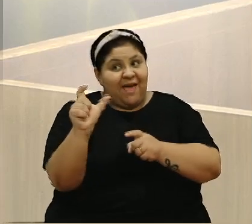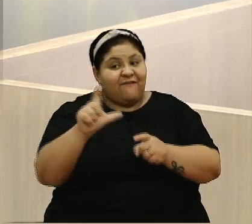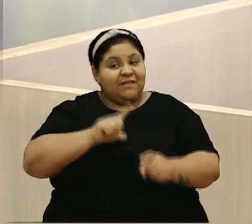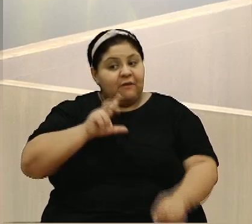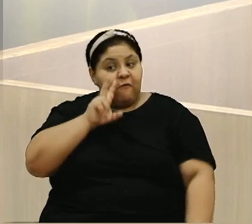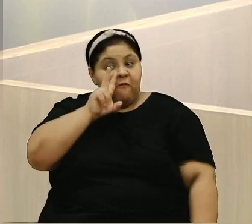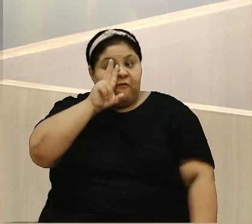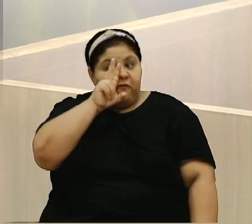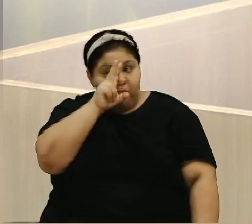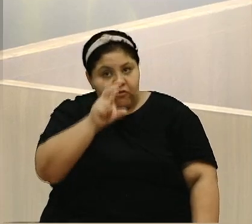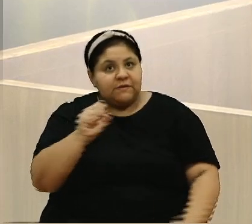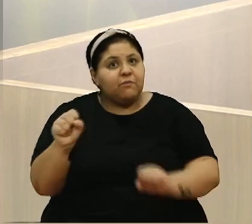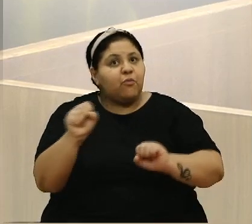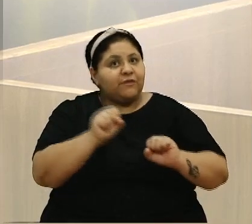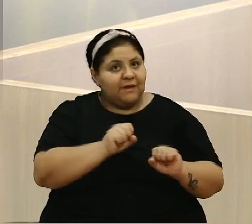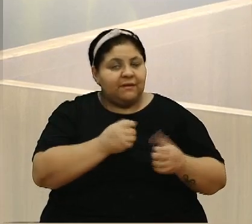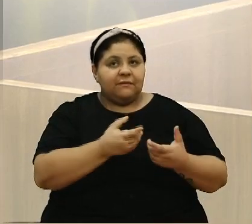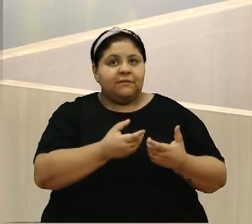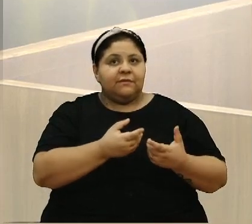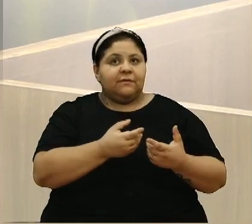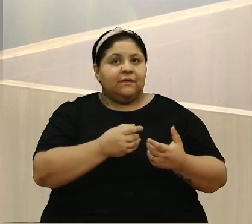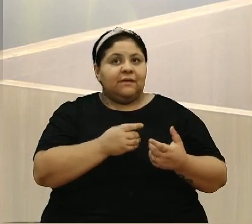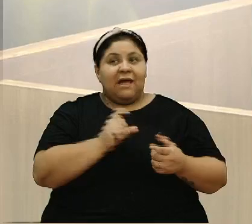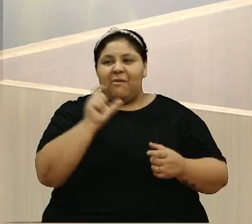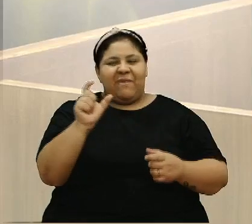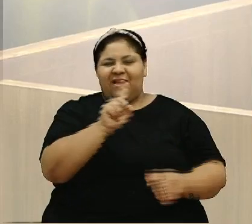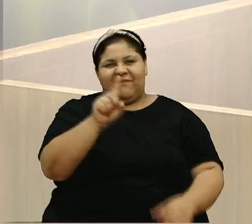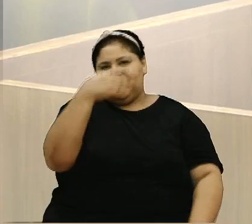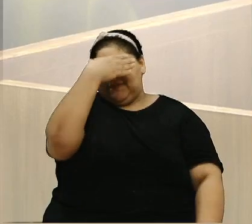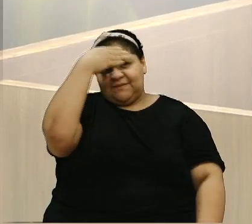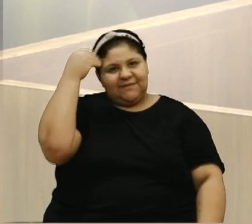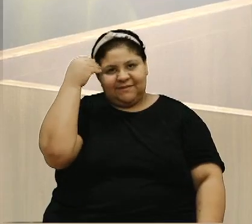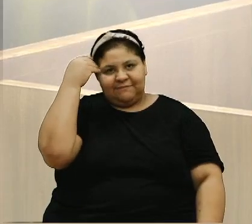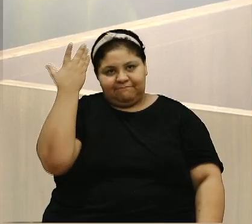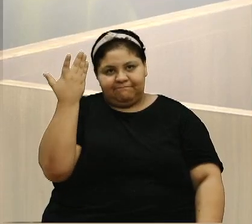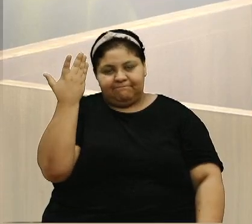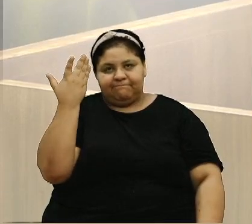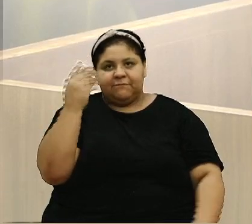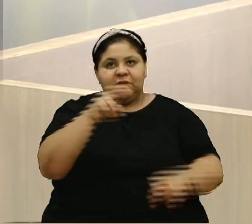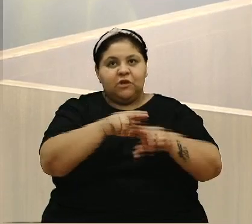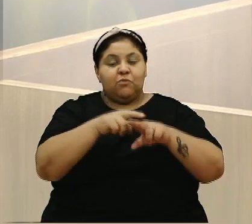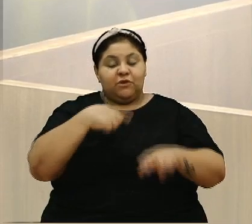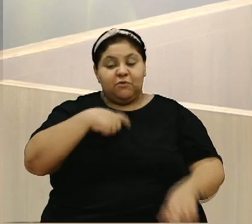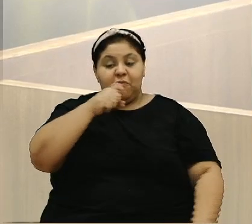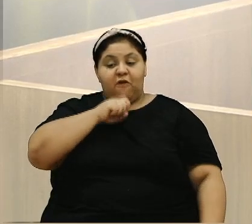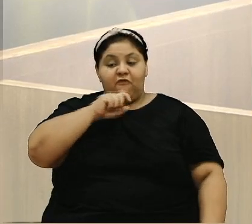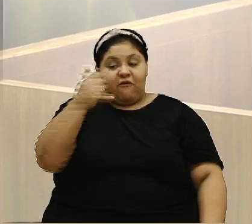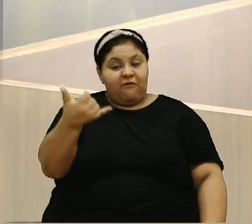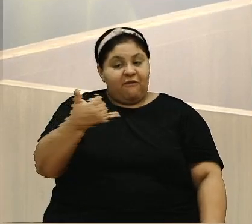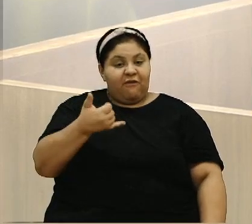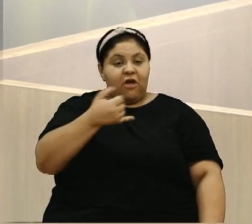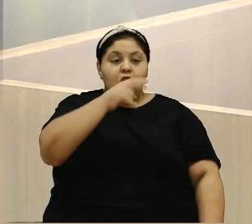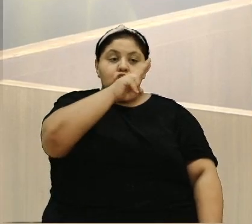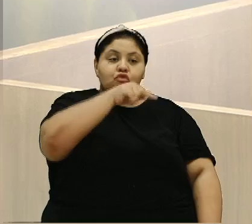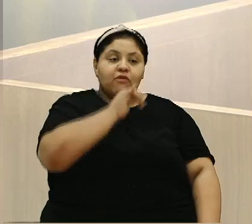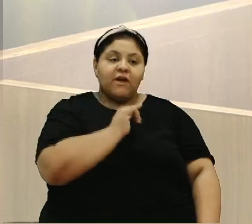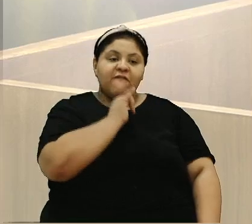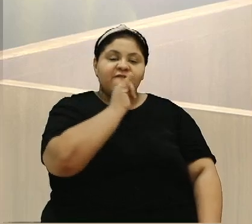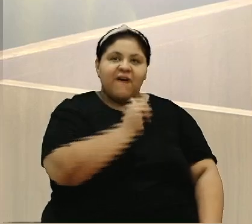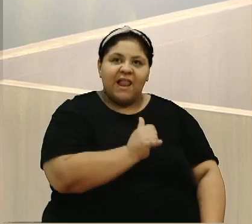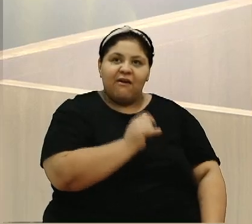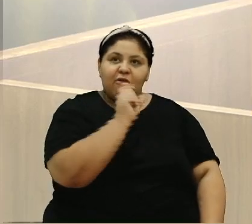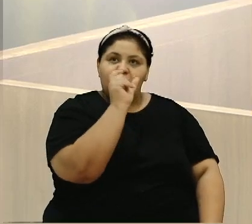vezes ela não é esquecida, né? Por isso que meu avô dizia, nunca diga